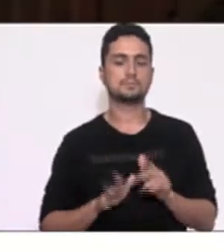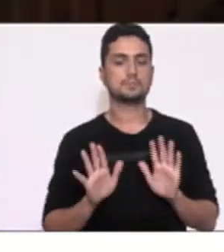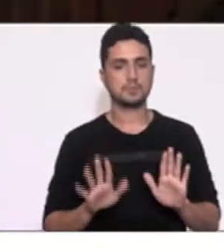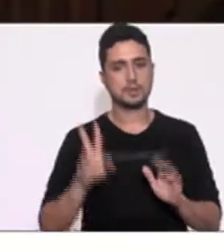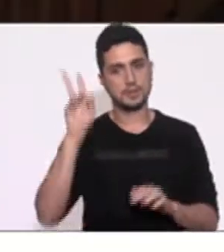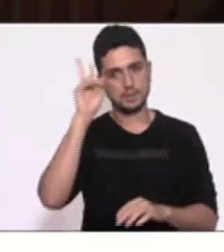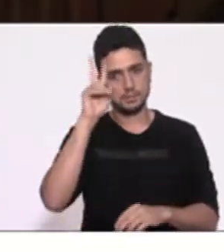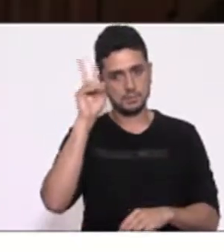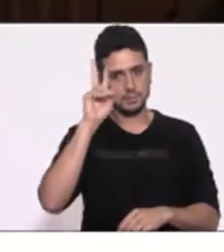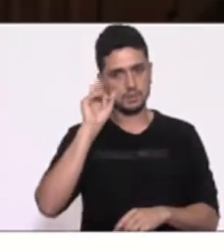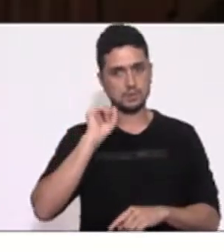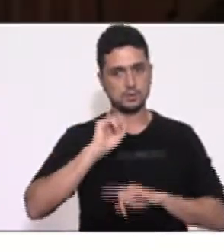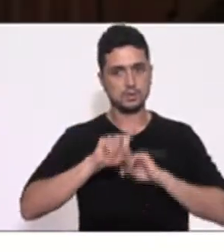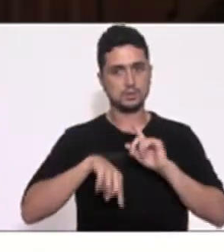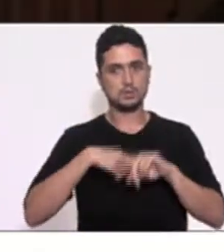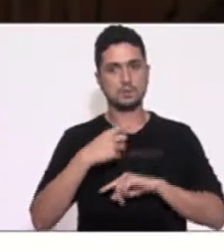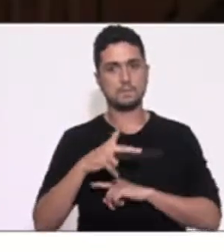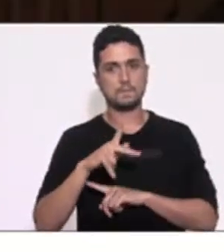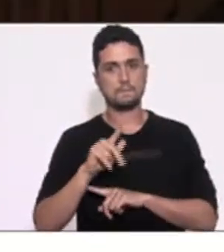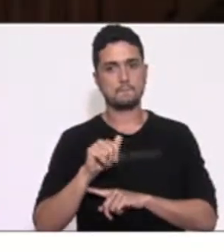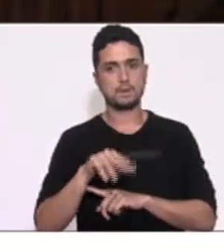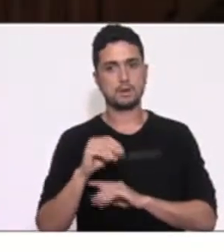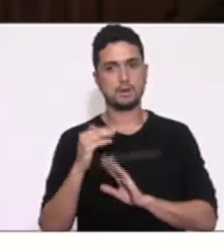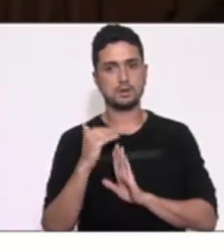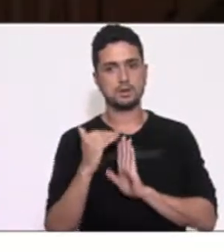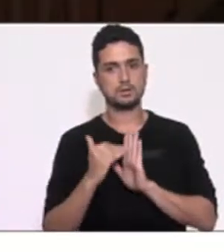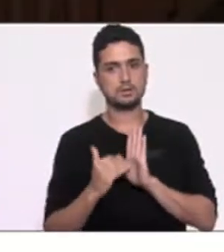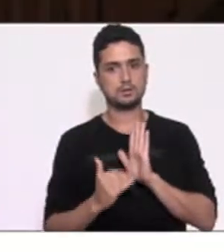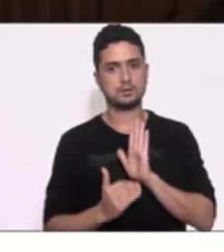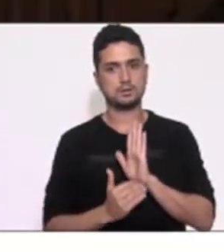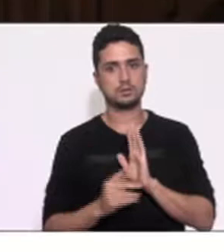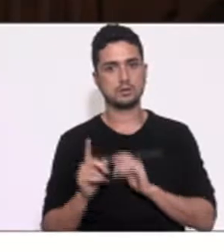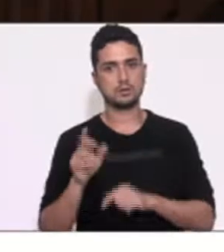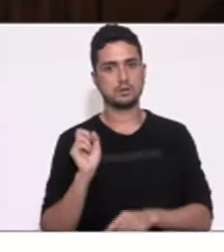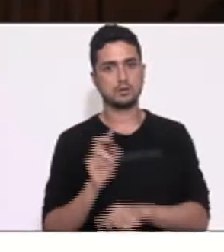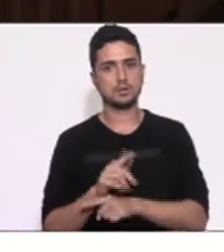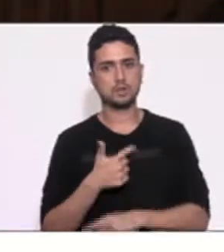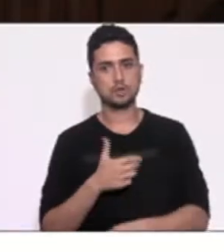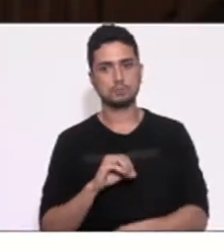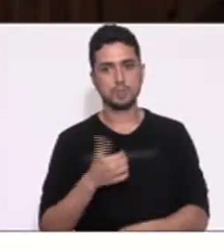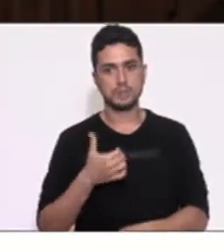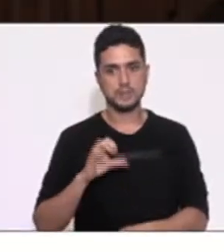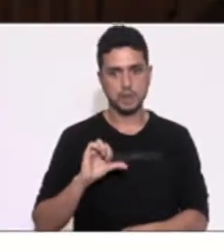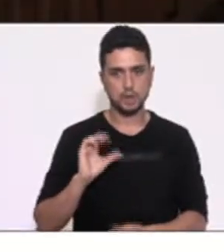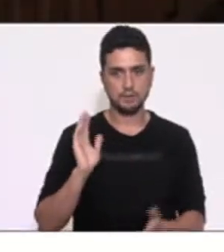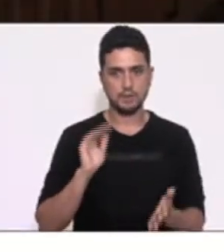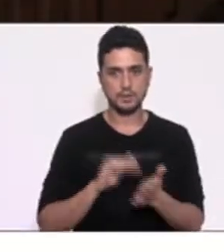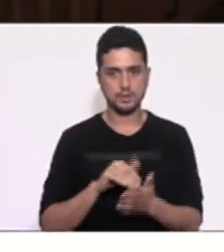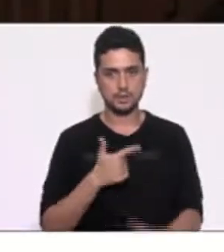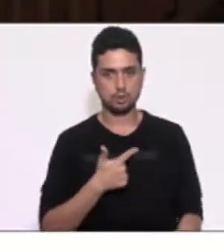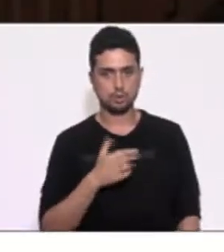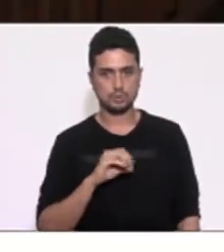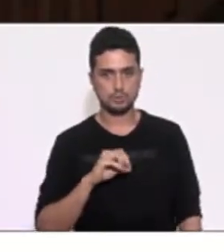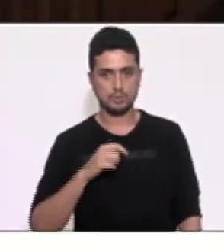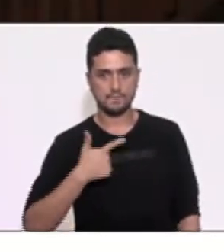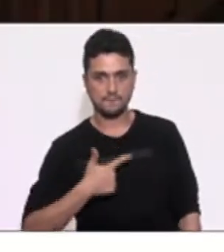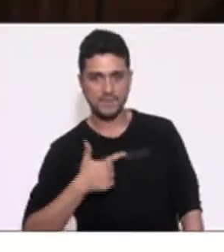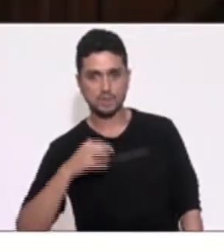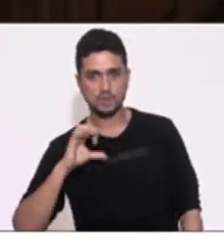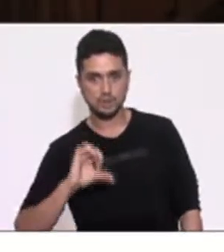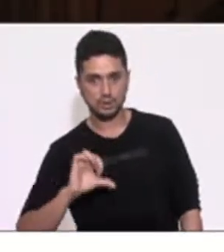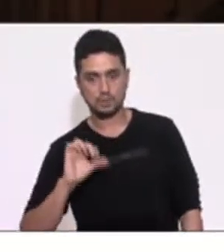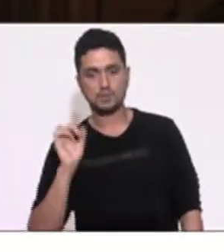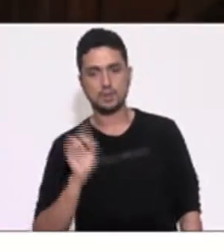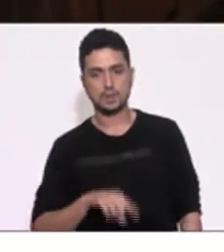Lembrando que o próximo Plano Estadual de Educação, que terá vigência de 2019 a 2029,